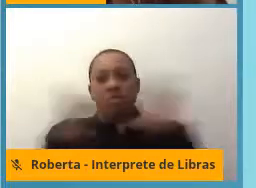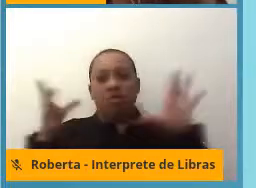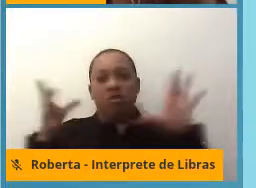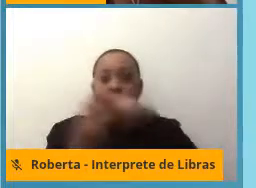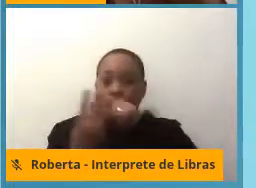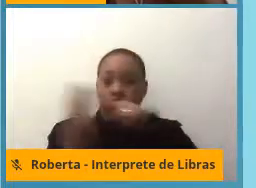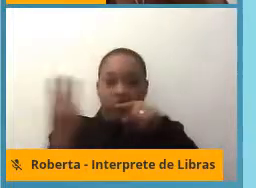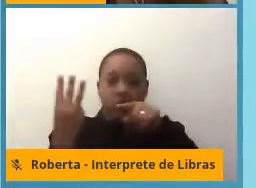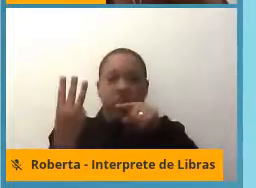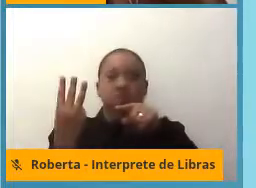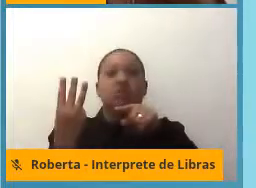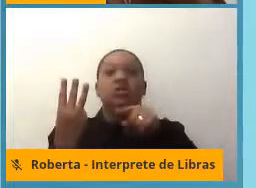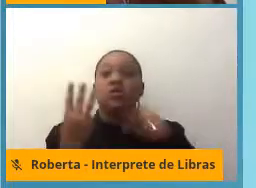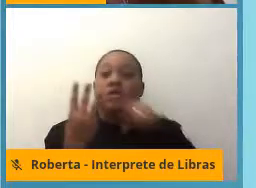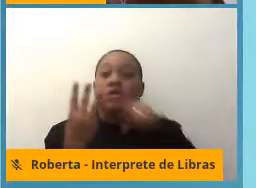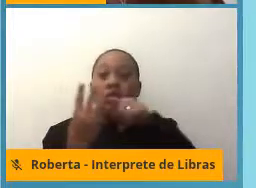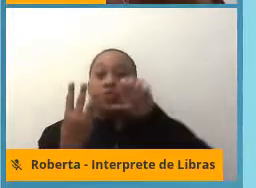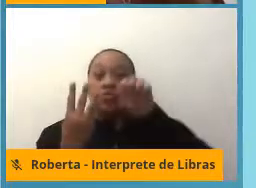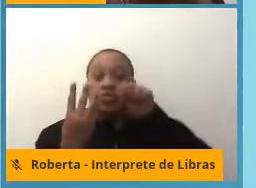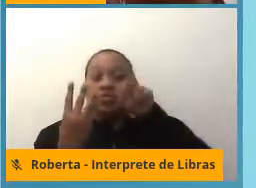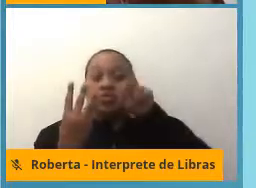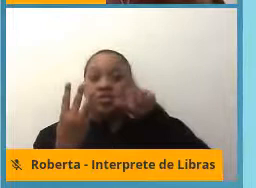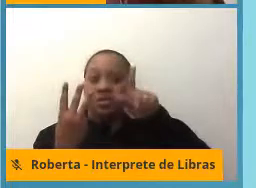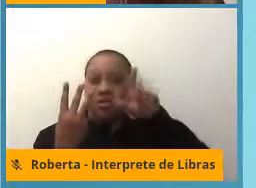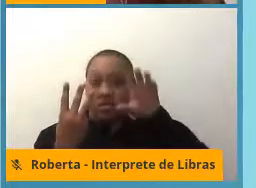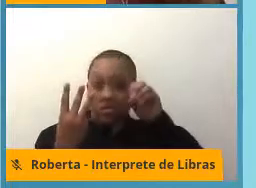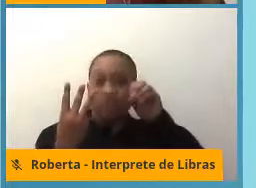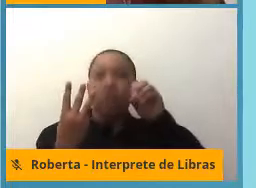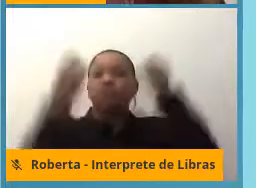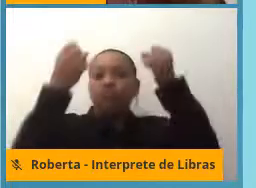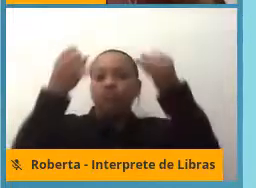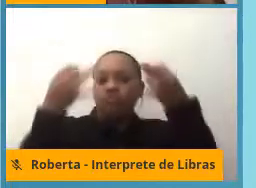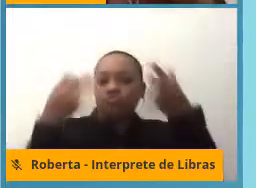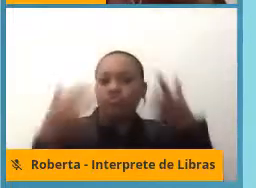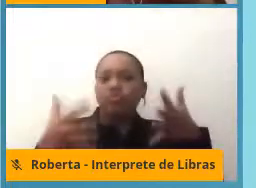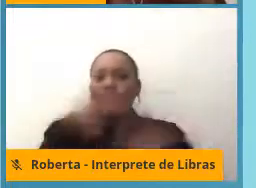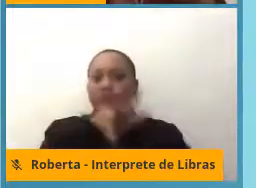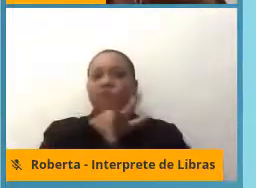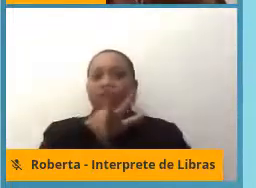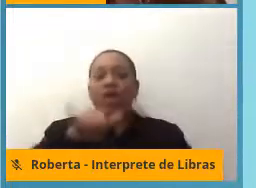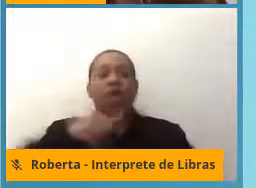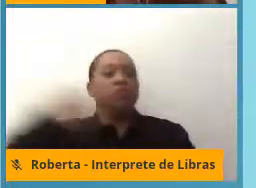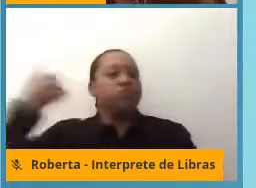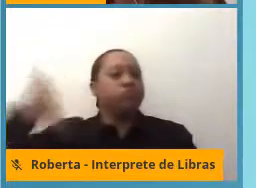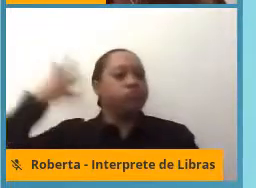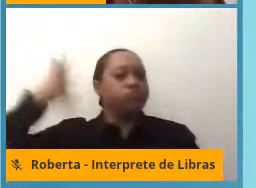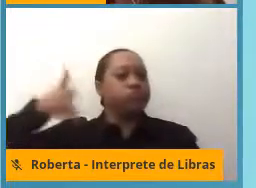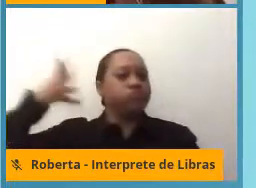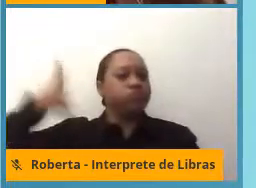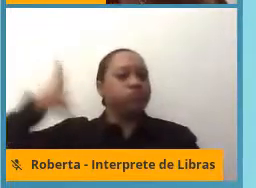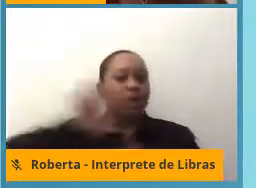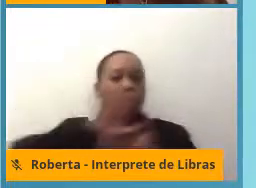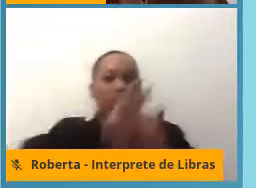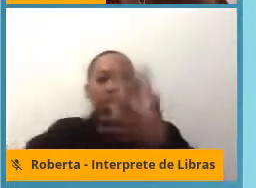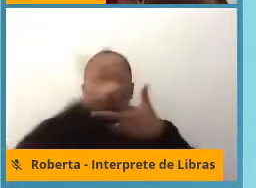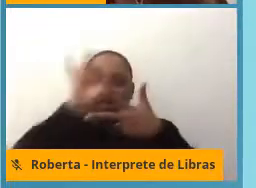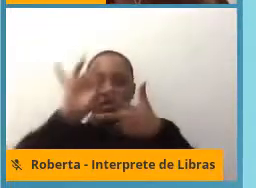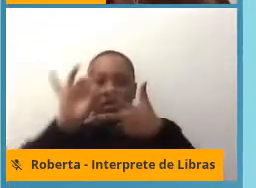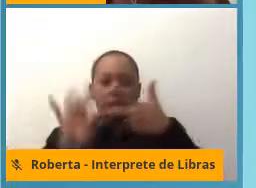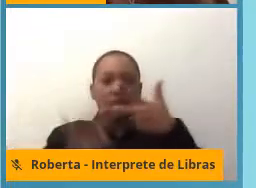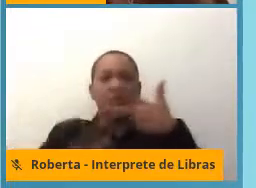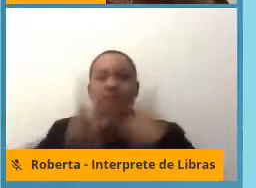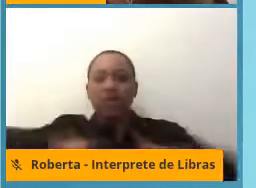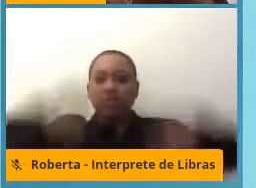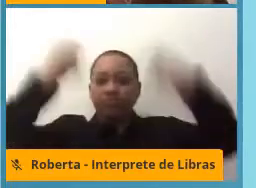ele vai falar um pouquinho da epidemiologia, eles estão aqui para interagir com vocês, tá? Não é o formato do PAINS